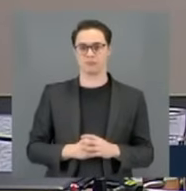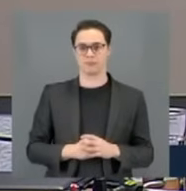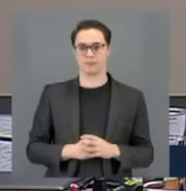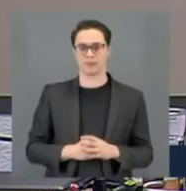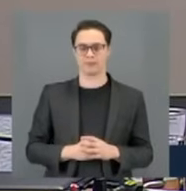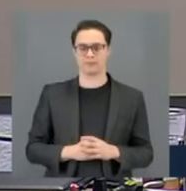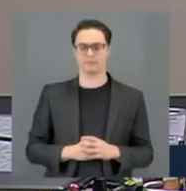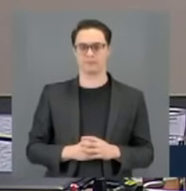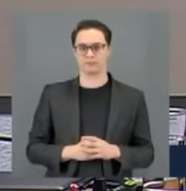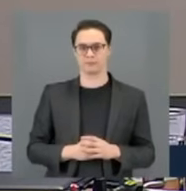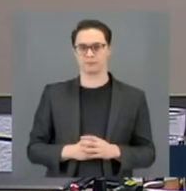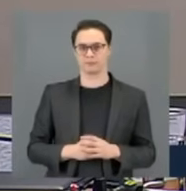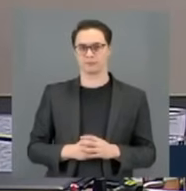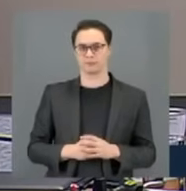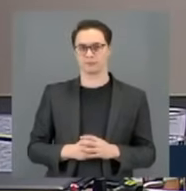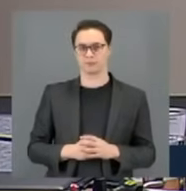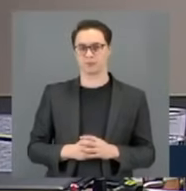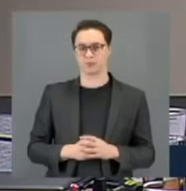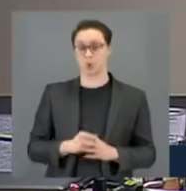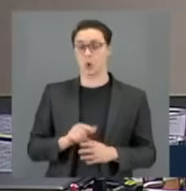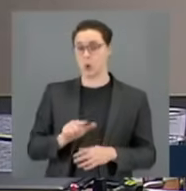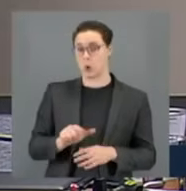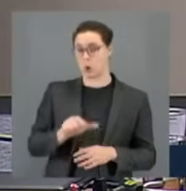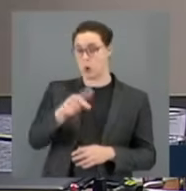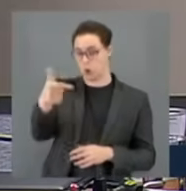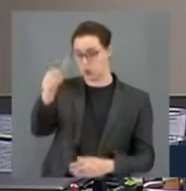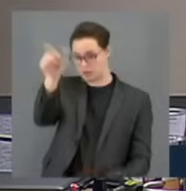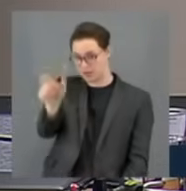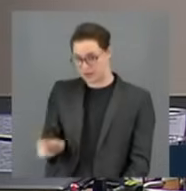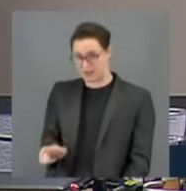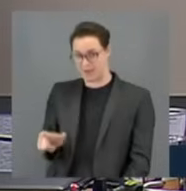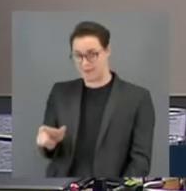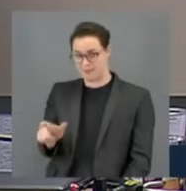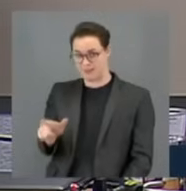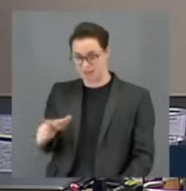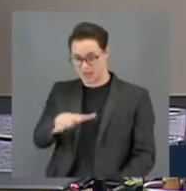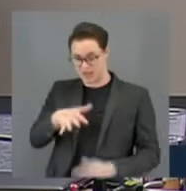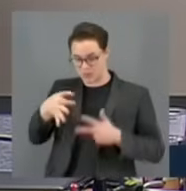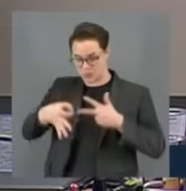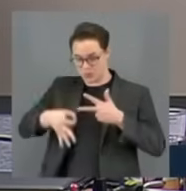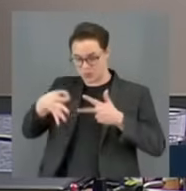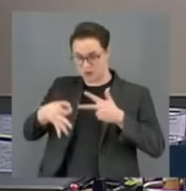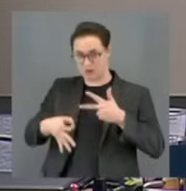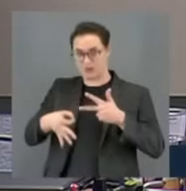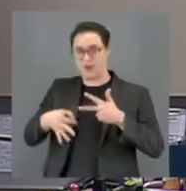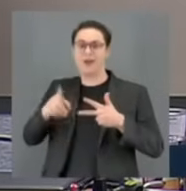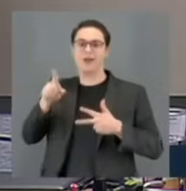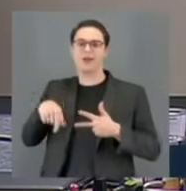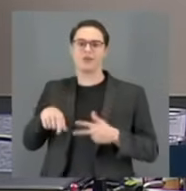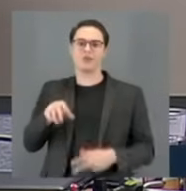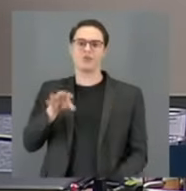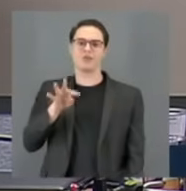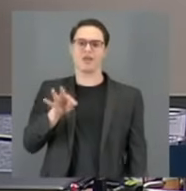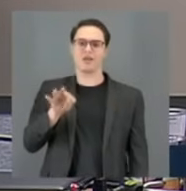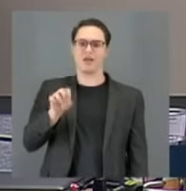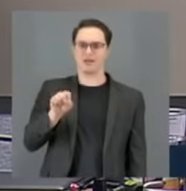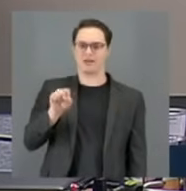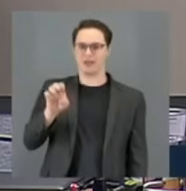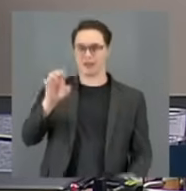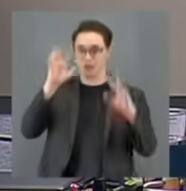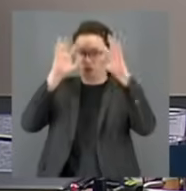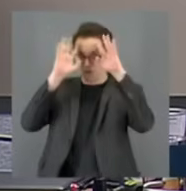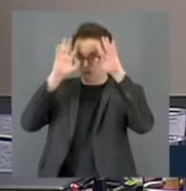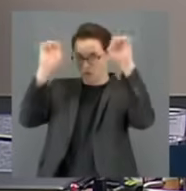Outro grande ator do judiciário para a censura no Brasil é o TSE, o Tribunal Superior